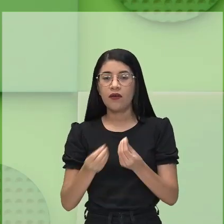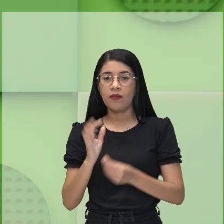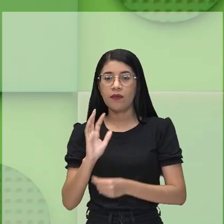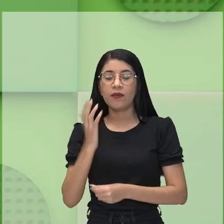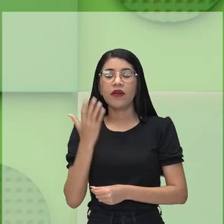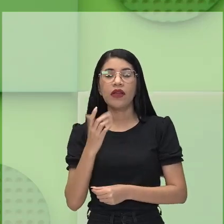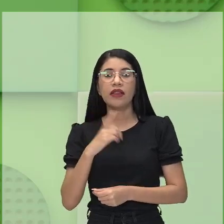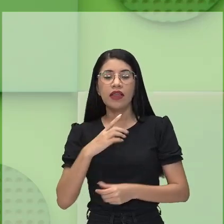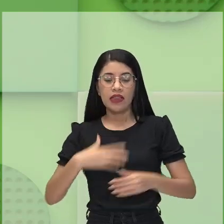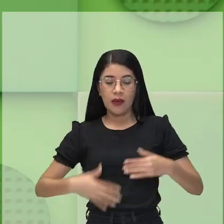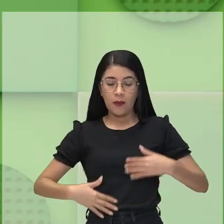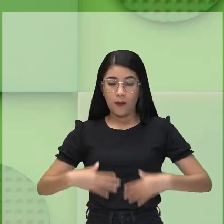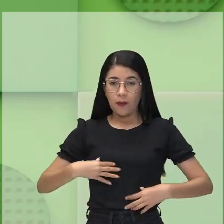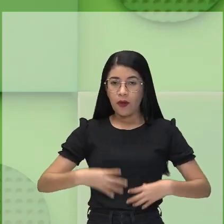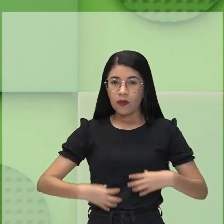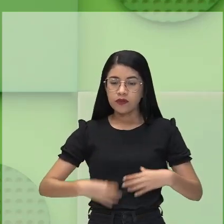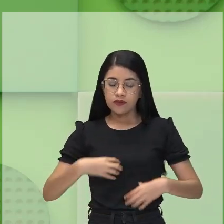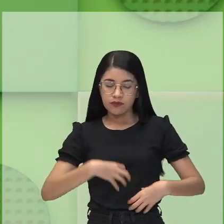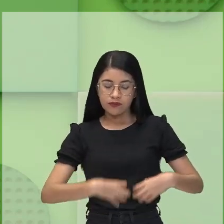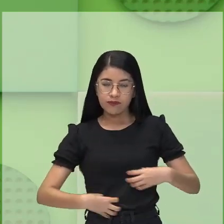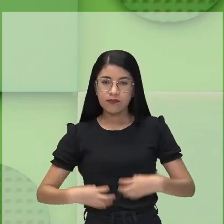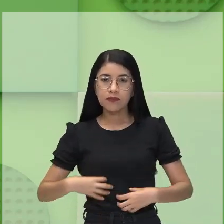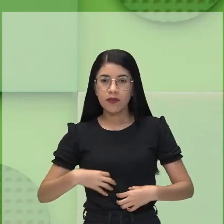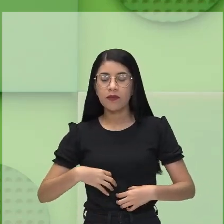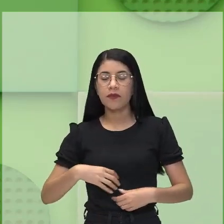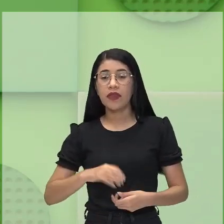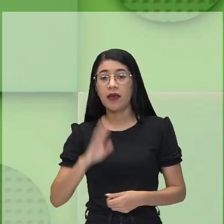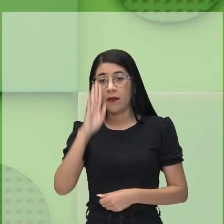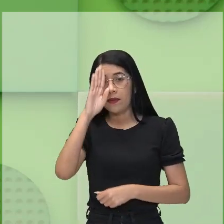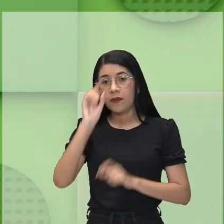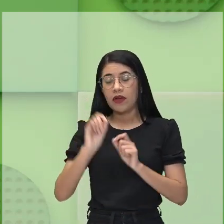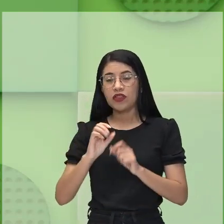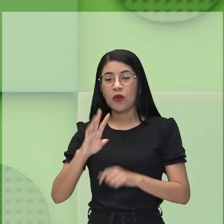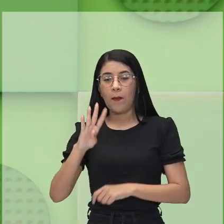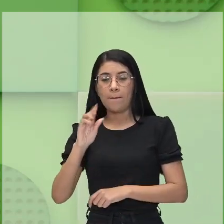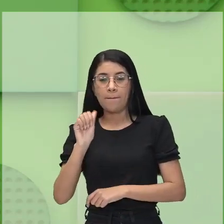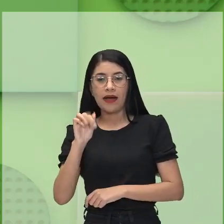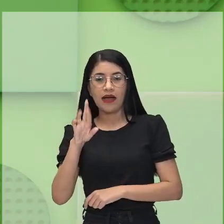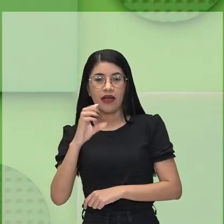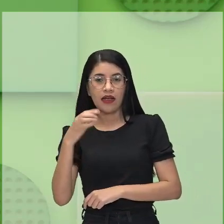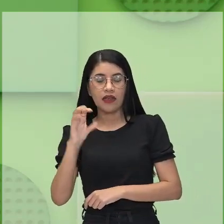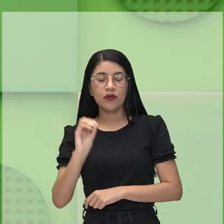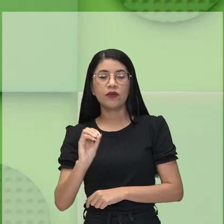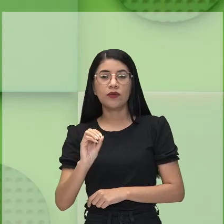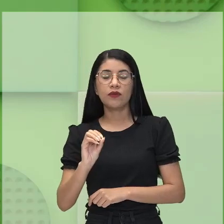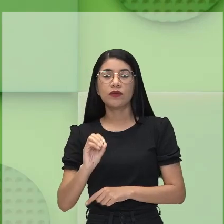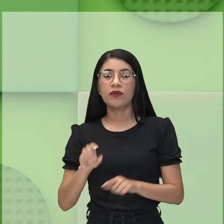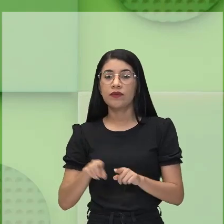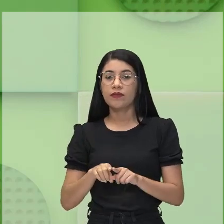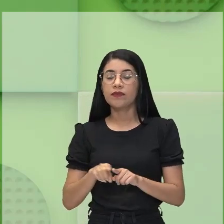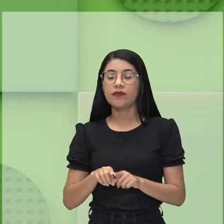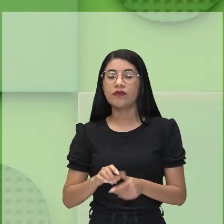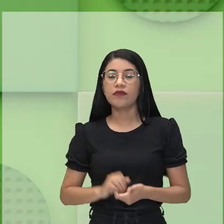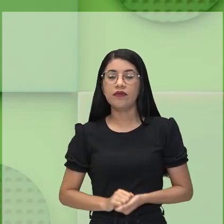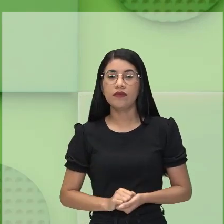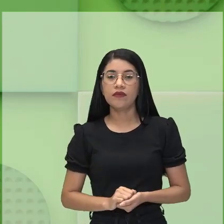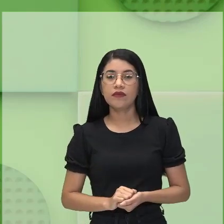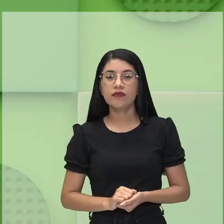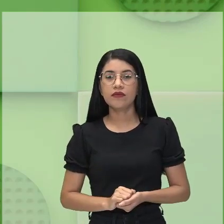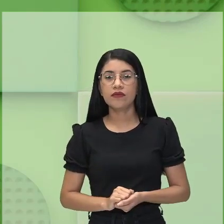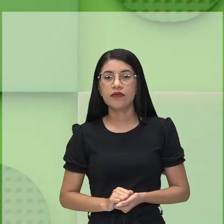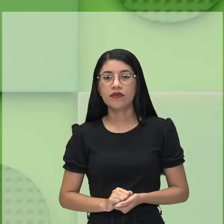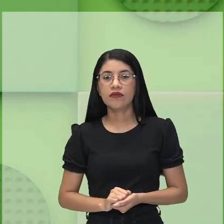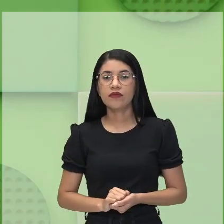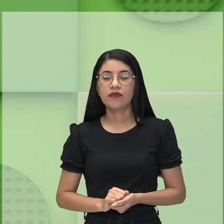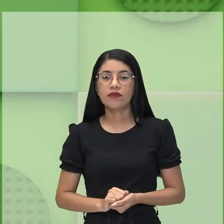as vísceras, né? Que são os órgãos internos, principalmente o baço, né? E aí, ela por